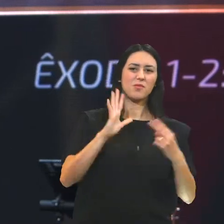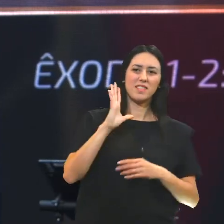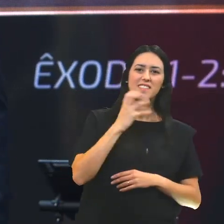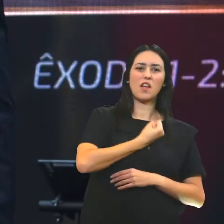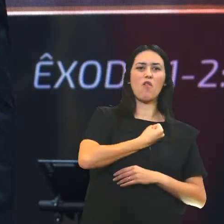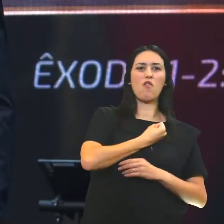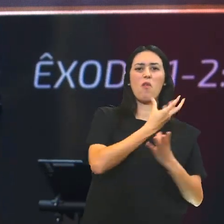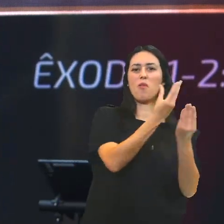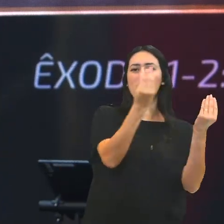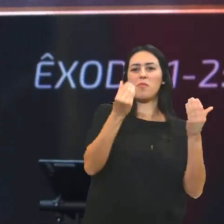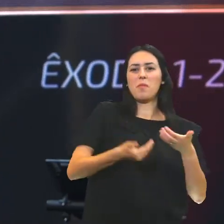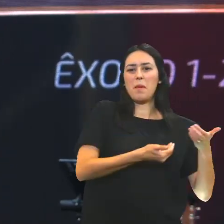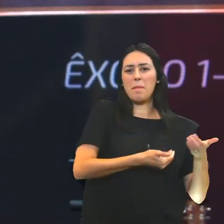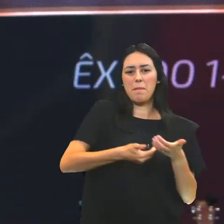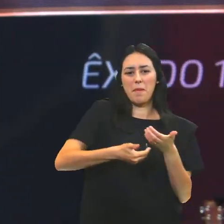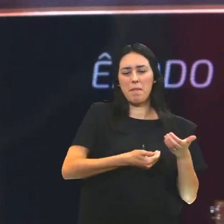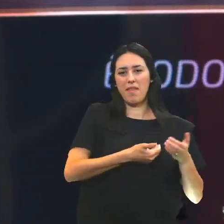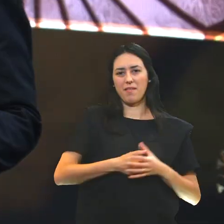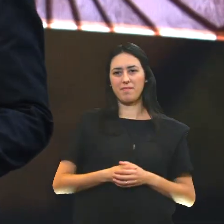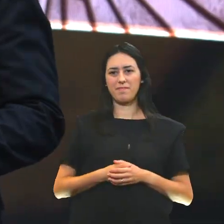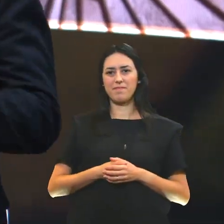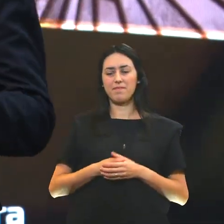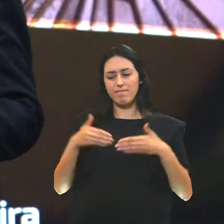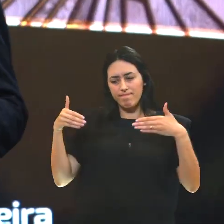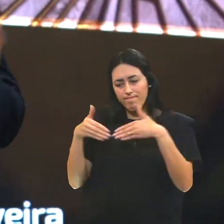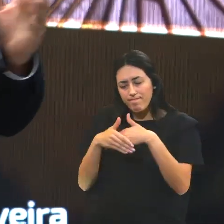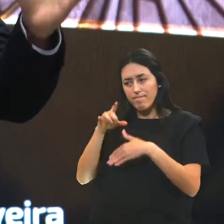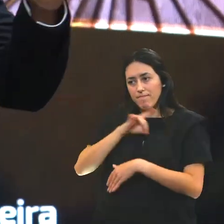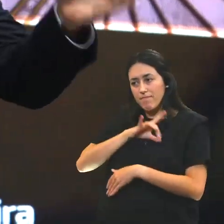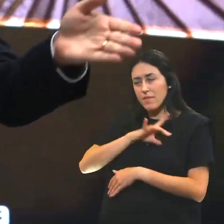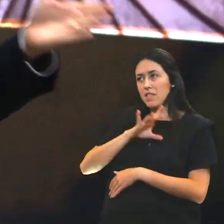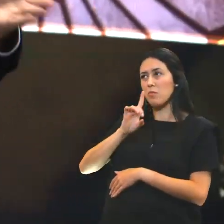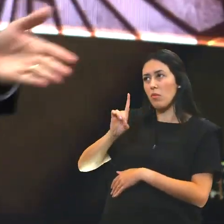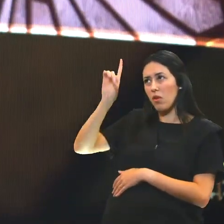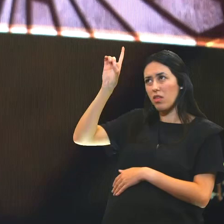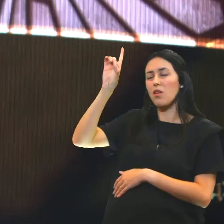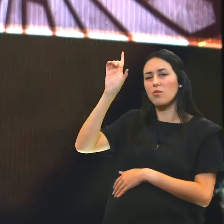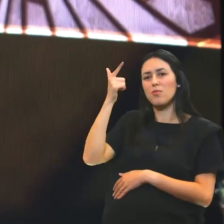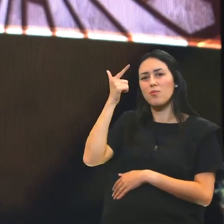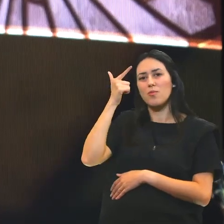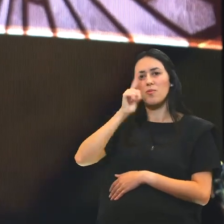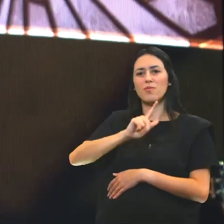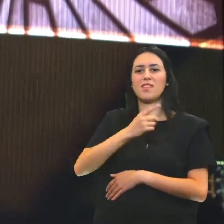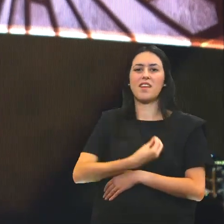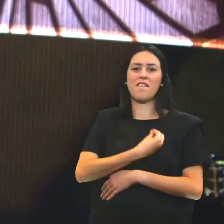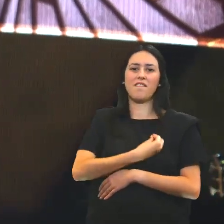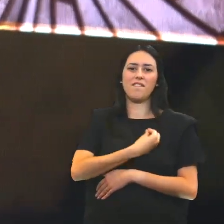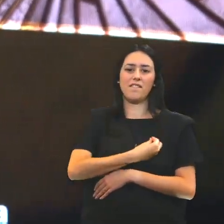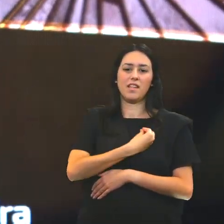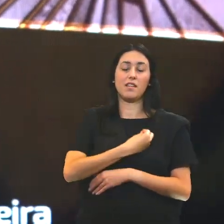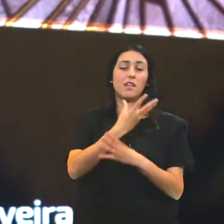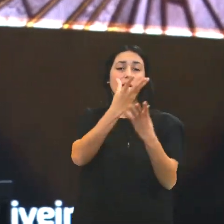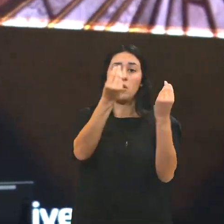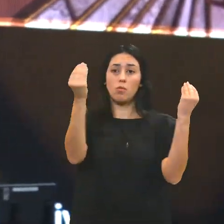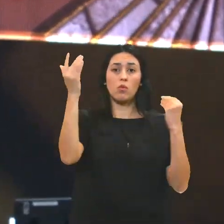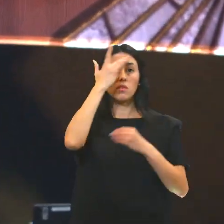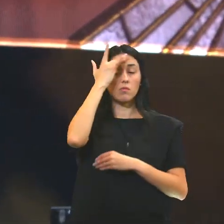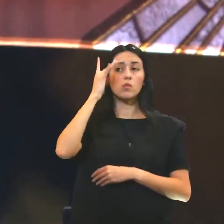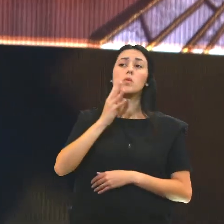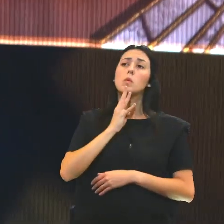vida. O problema nos nossos dias é que tem muita gente que conhece coisas a respeito de Deus, mas não teme a